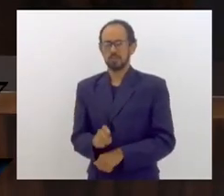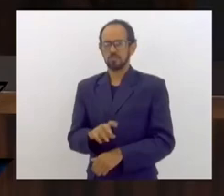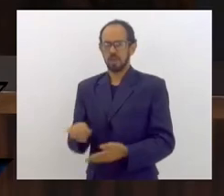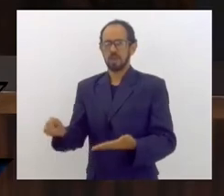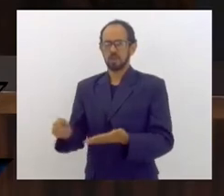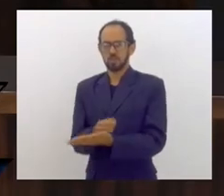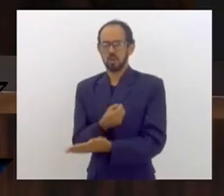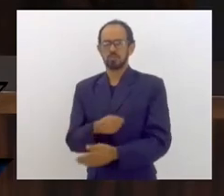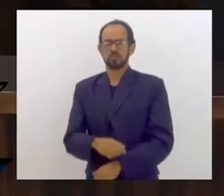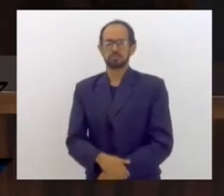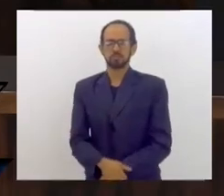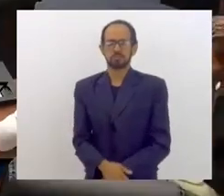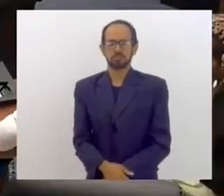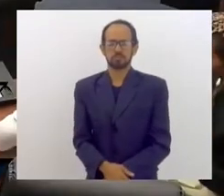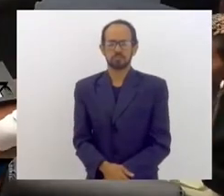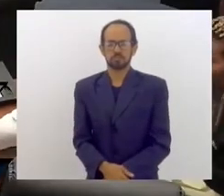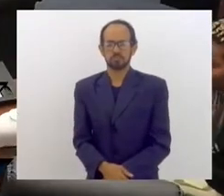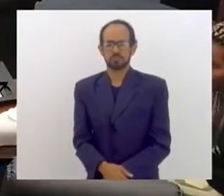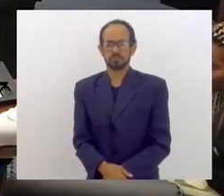autógrafo.